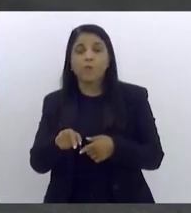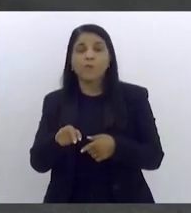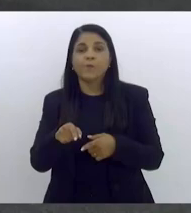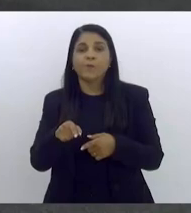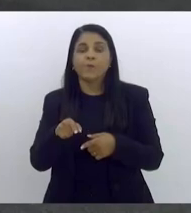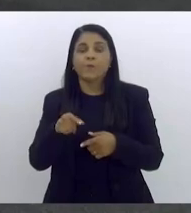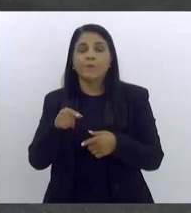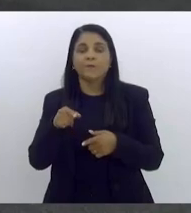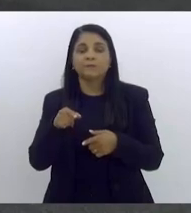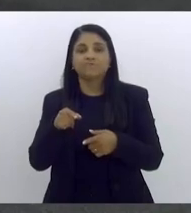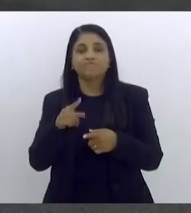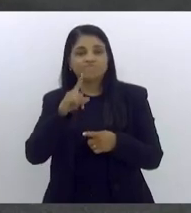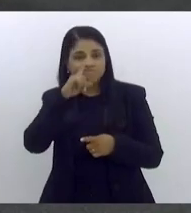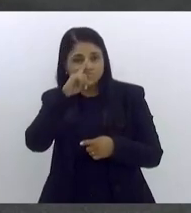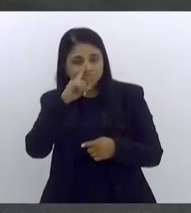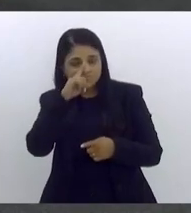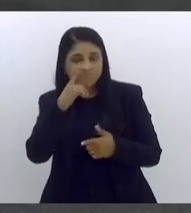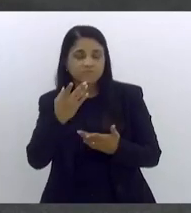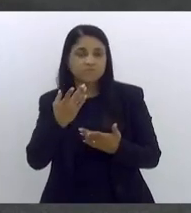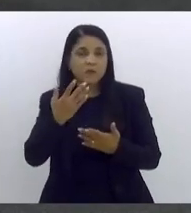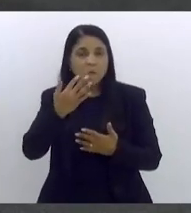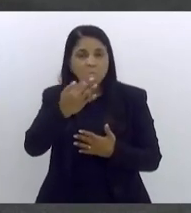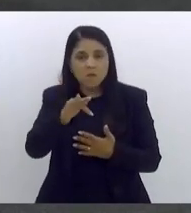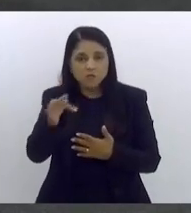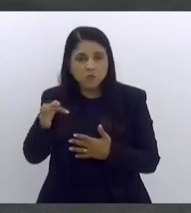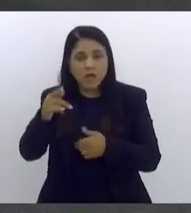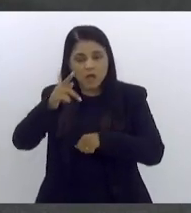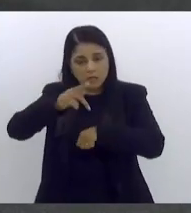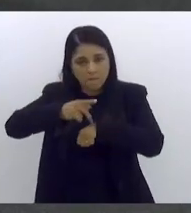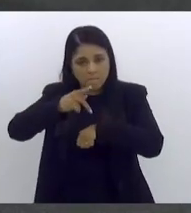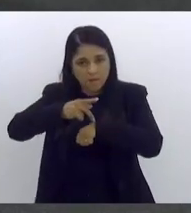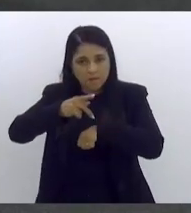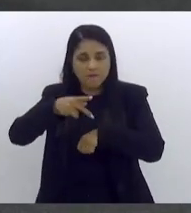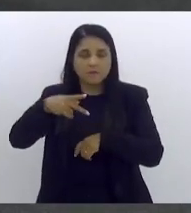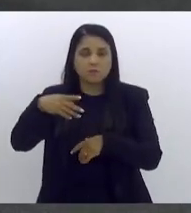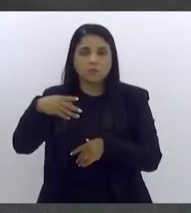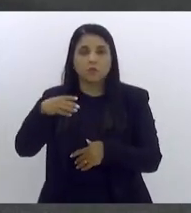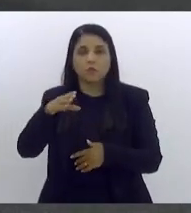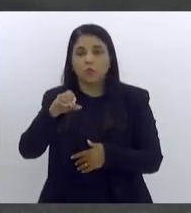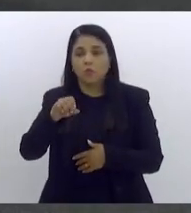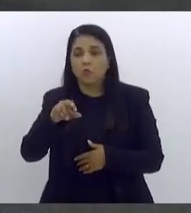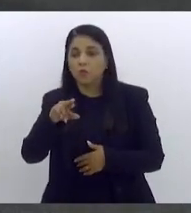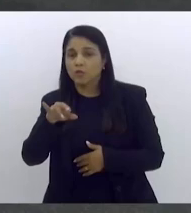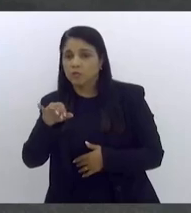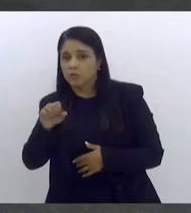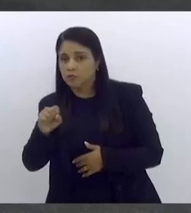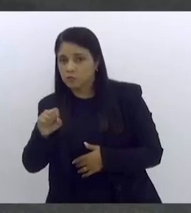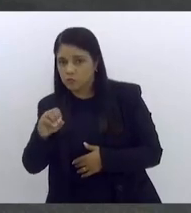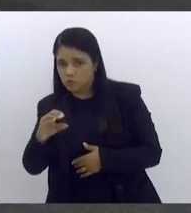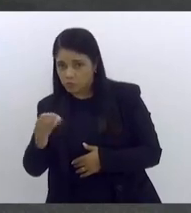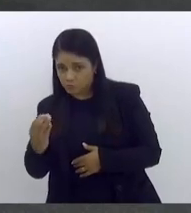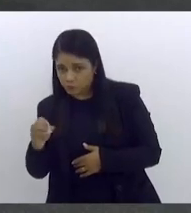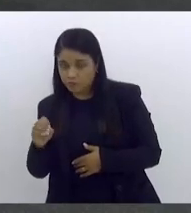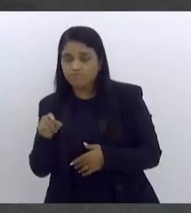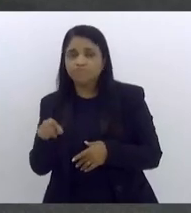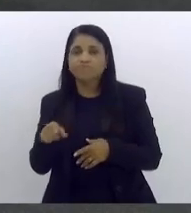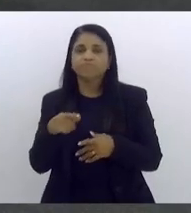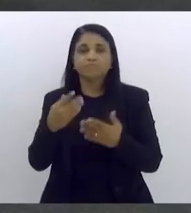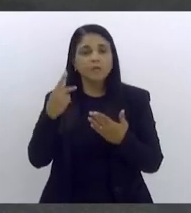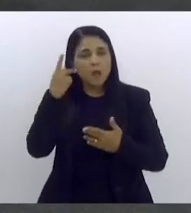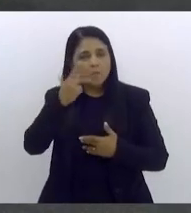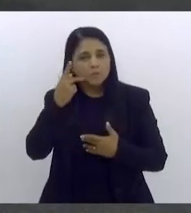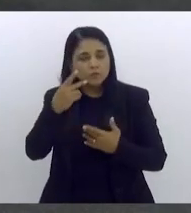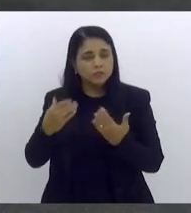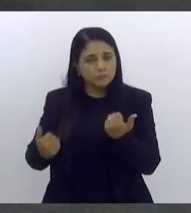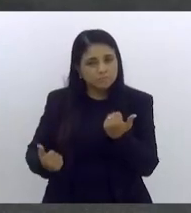marisco ao risco ali de se machucar na pedra, com ouriços, etc. E ter essa política de forma integral para dar